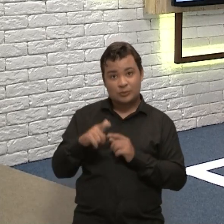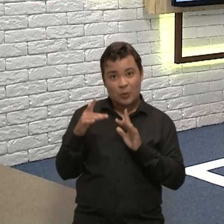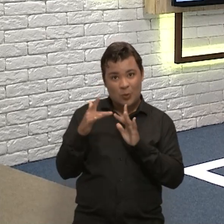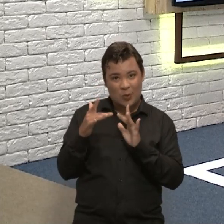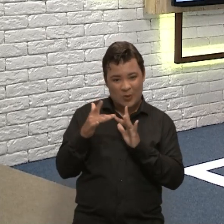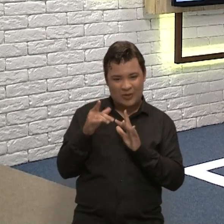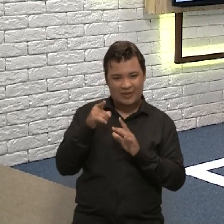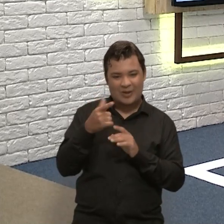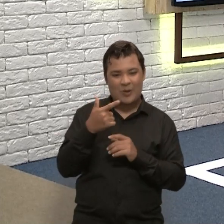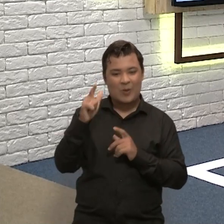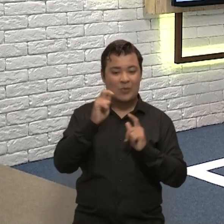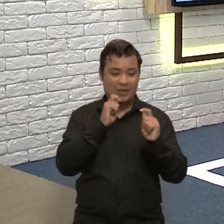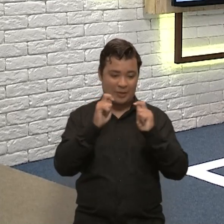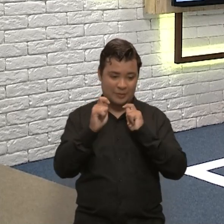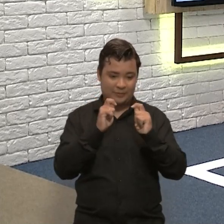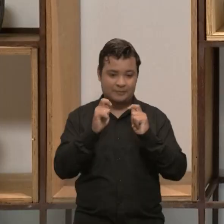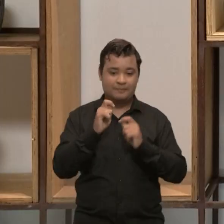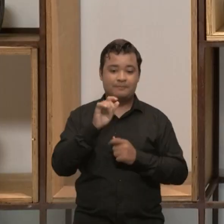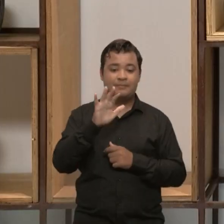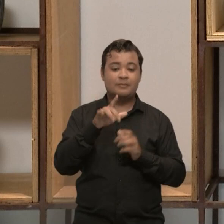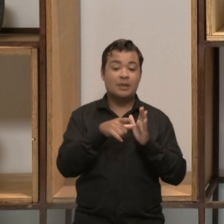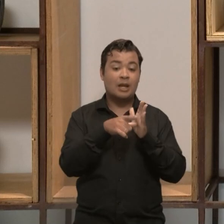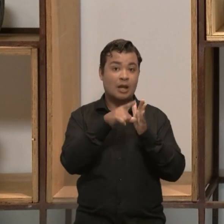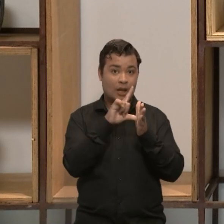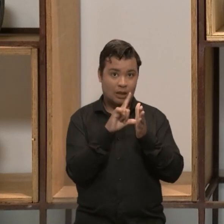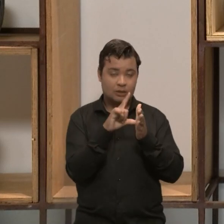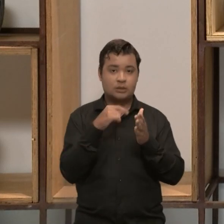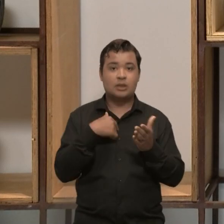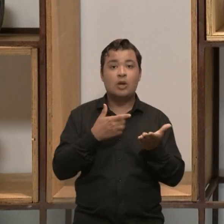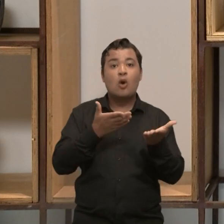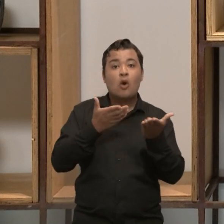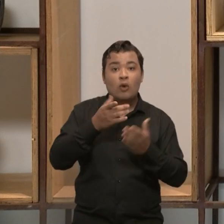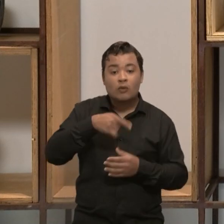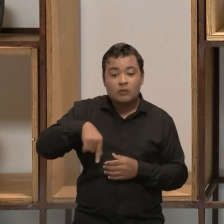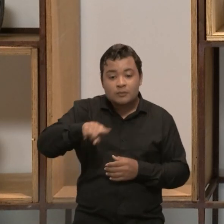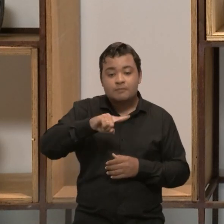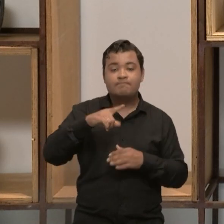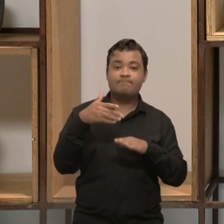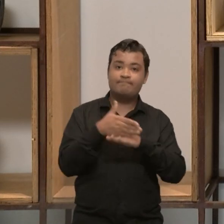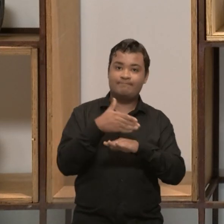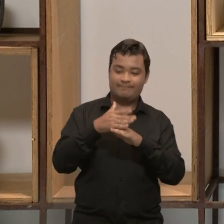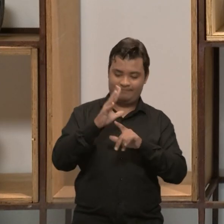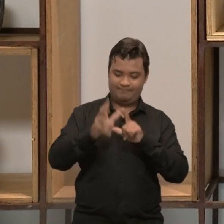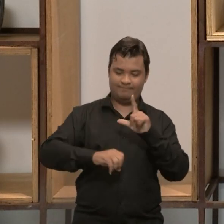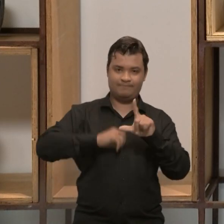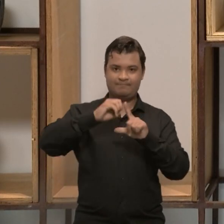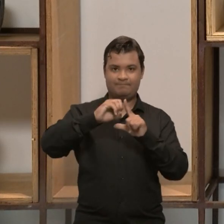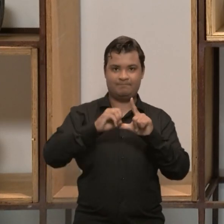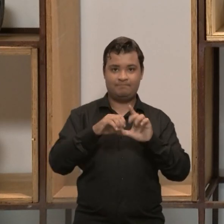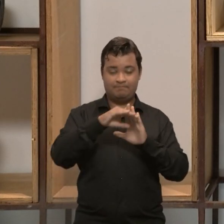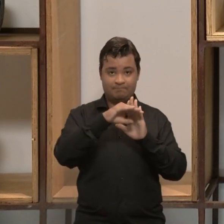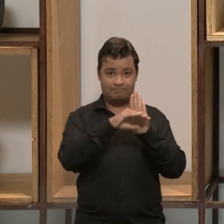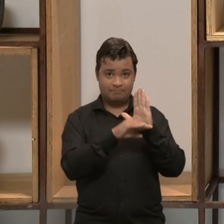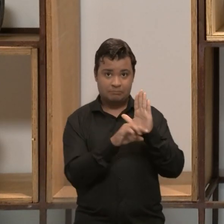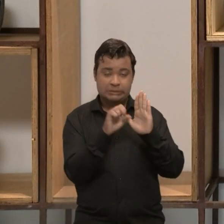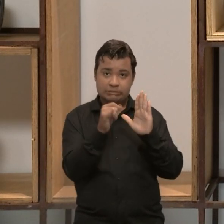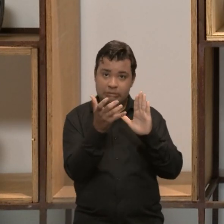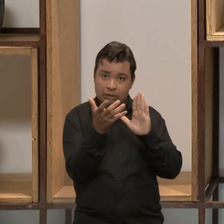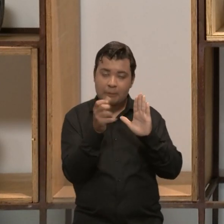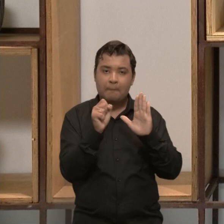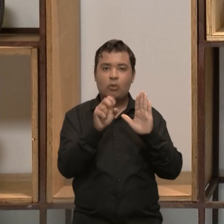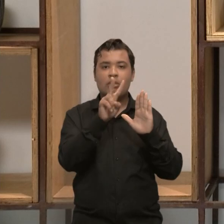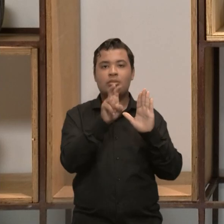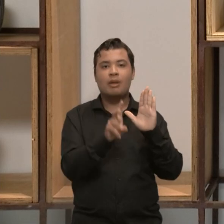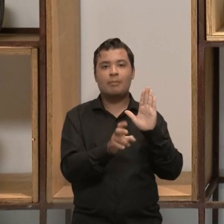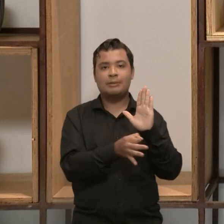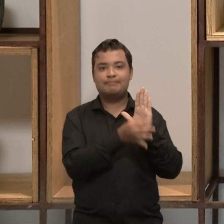outra entrevistada, mas antes eu vou só te convidar para participar do Mundo UFG sempre que você quiser, mandando sugestões de